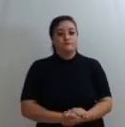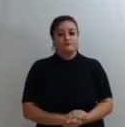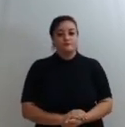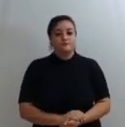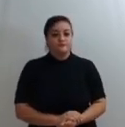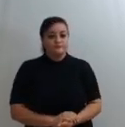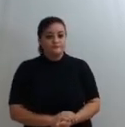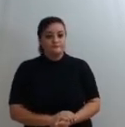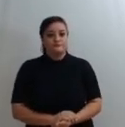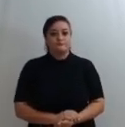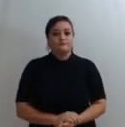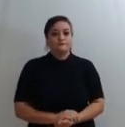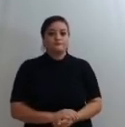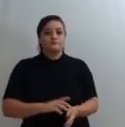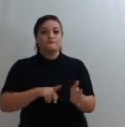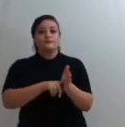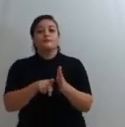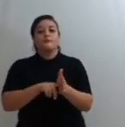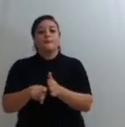A questão trazida...